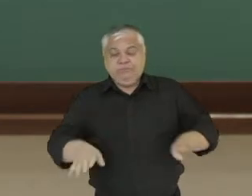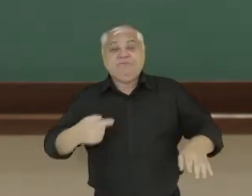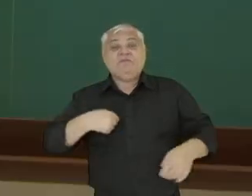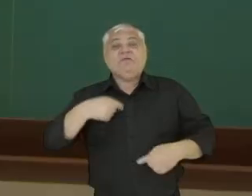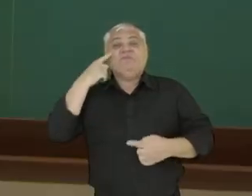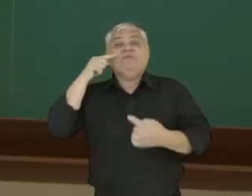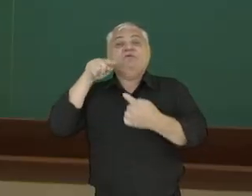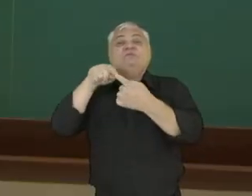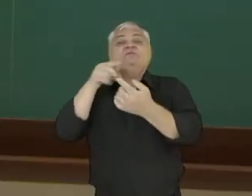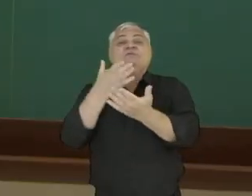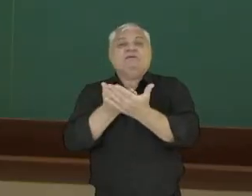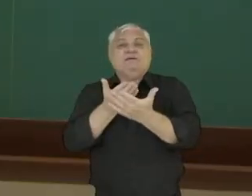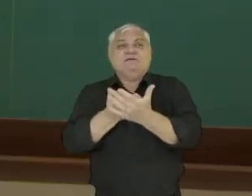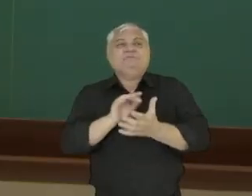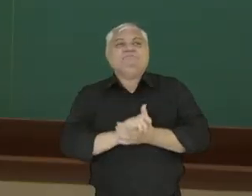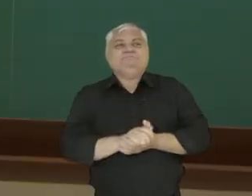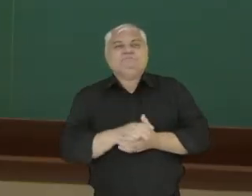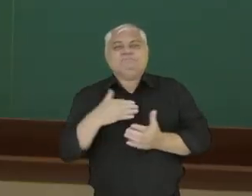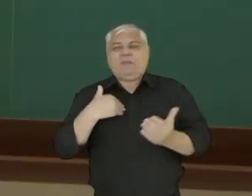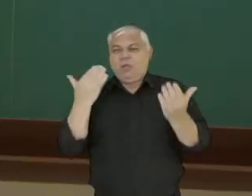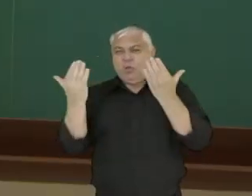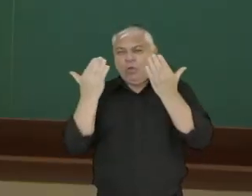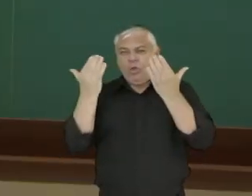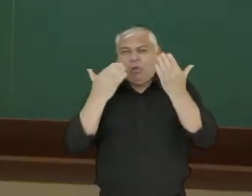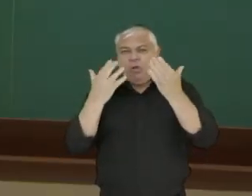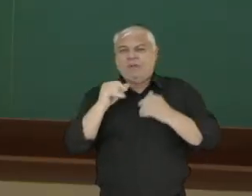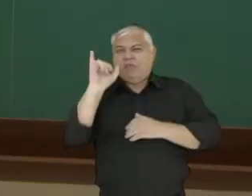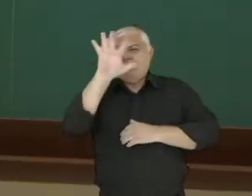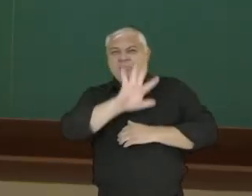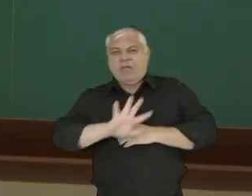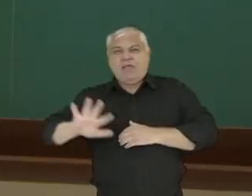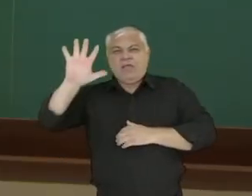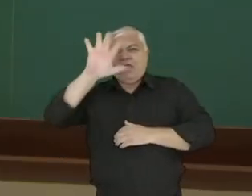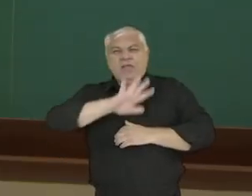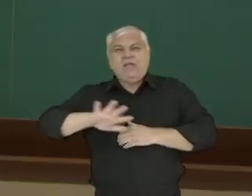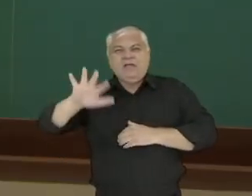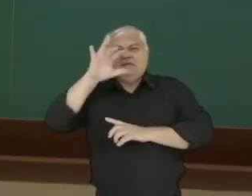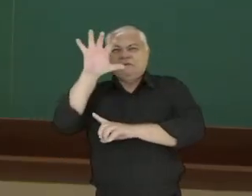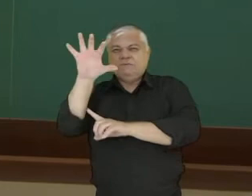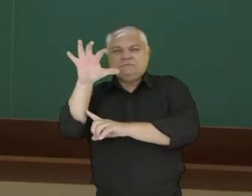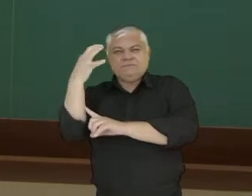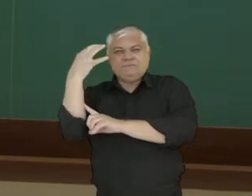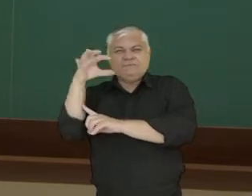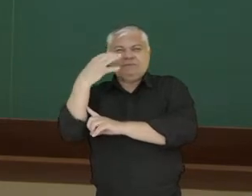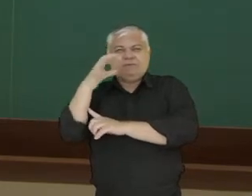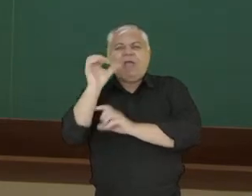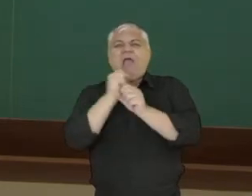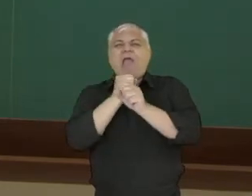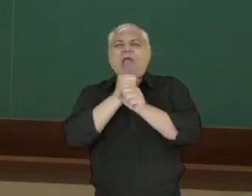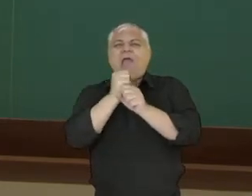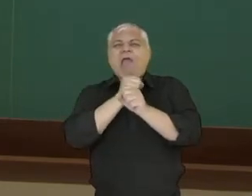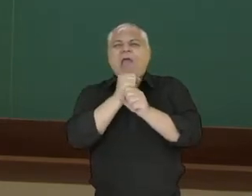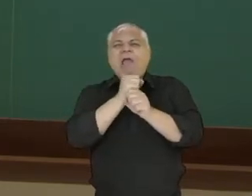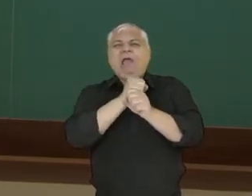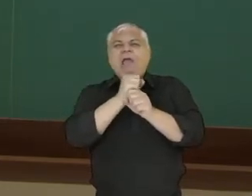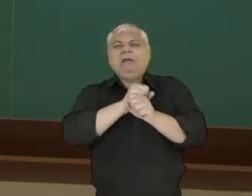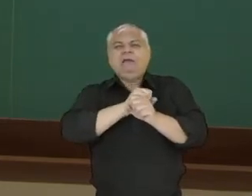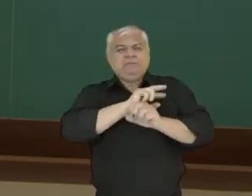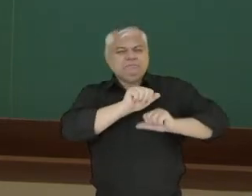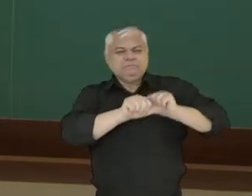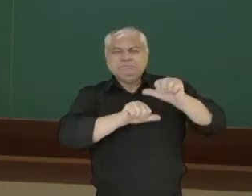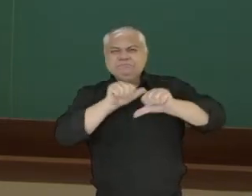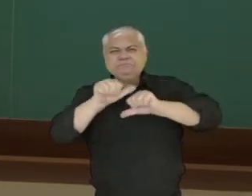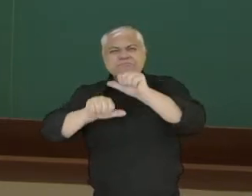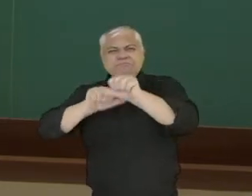olhada ali, ó. Comparar as imagens de satélite de uma mesma localidade em anos diferentes, ressaltando as transformações